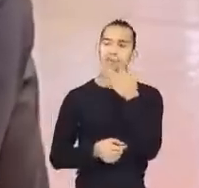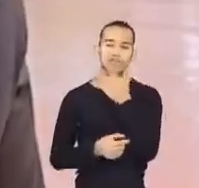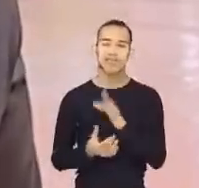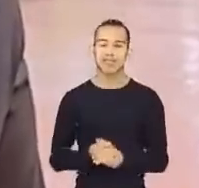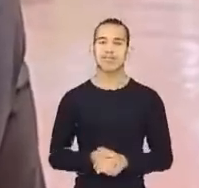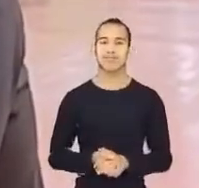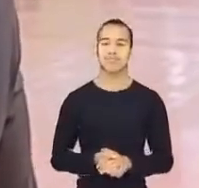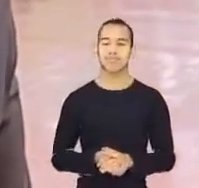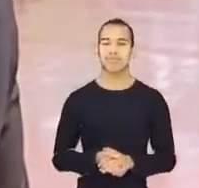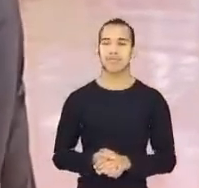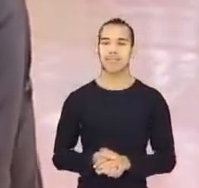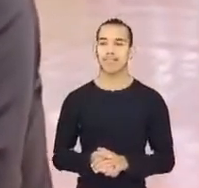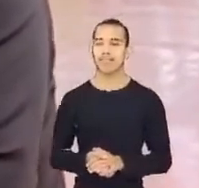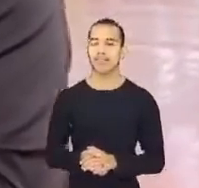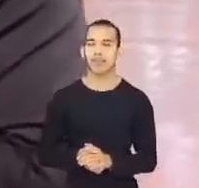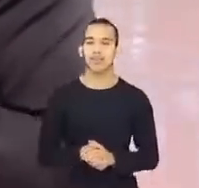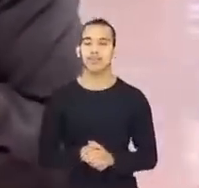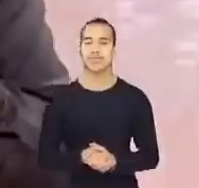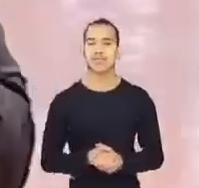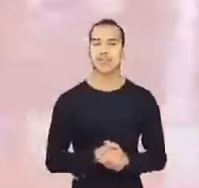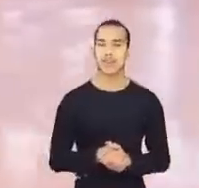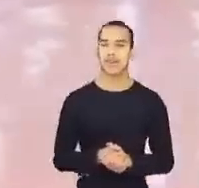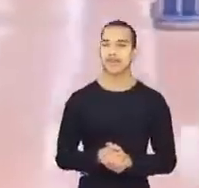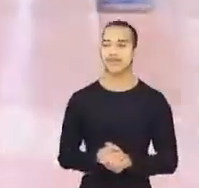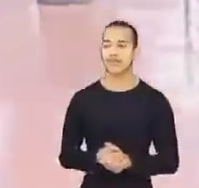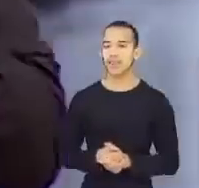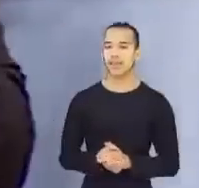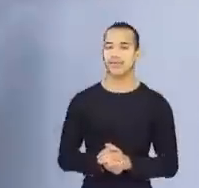Churrasquinho, espetinho. Que o bispo aí que faz, né?